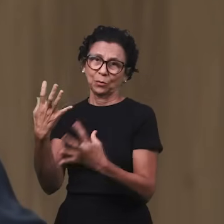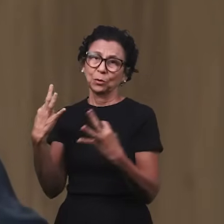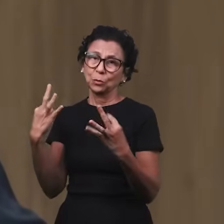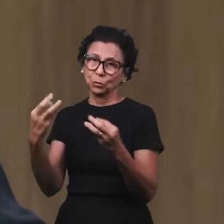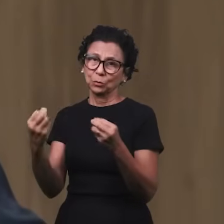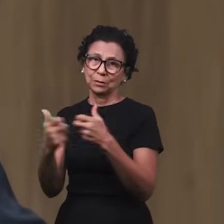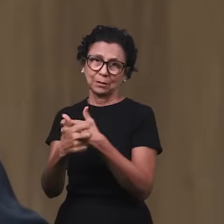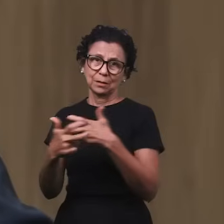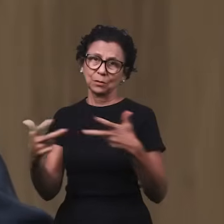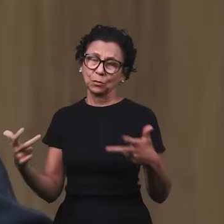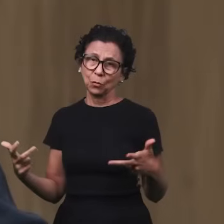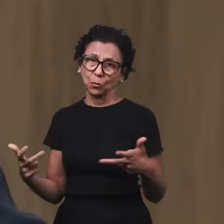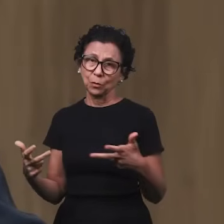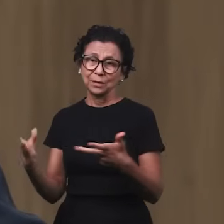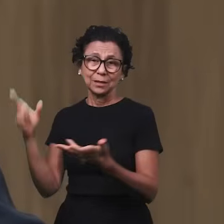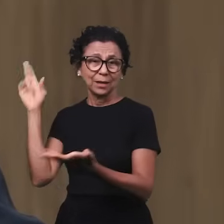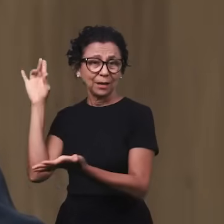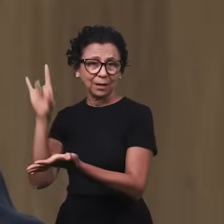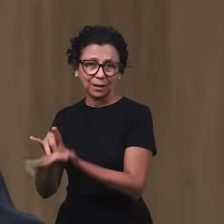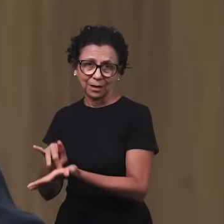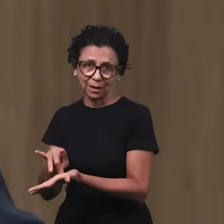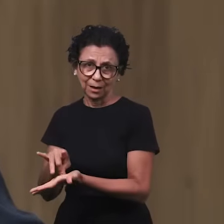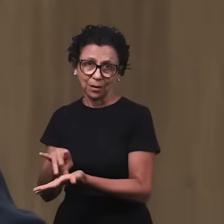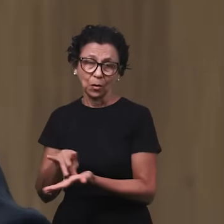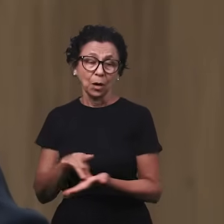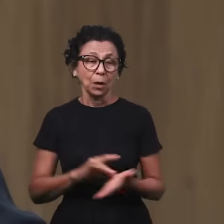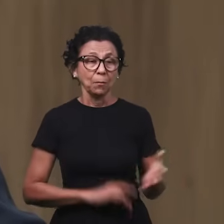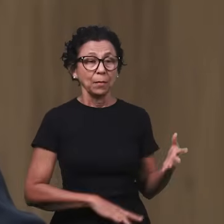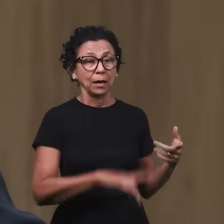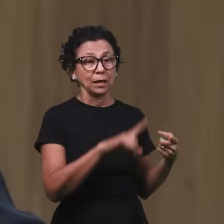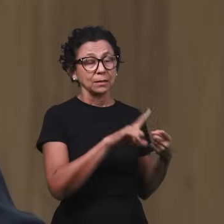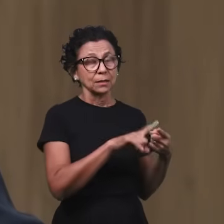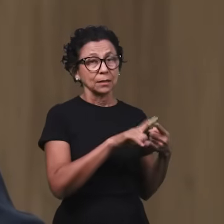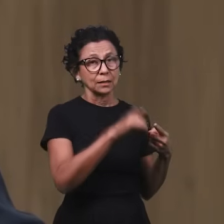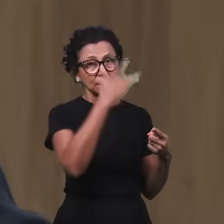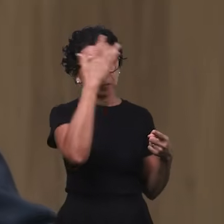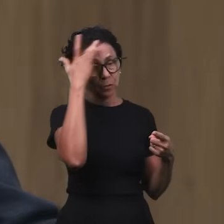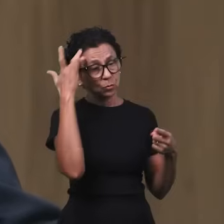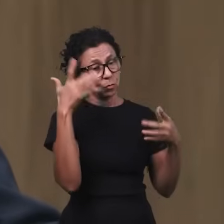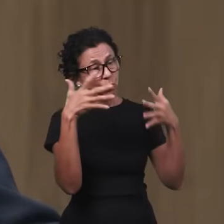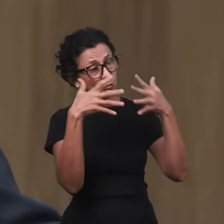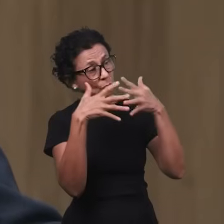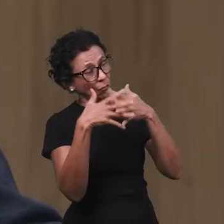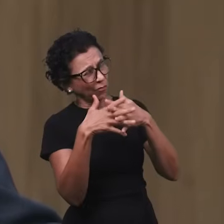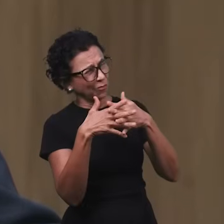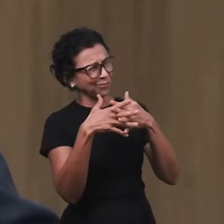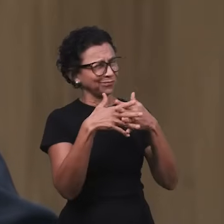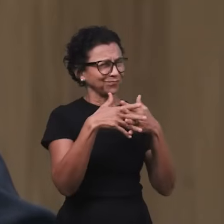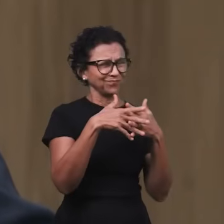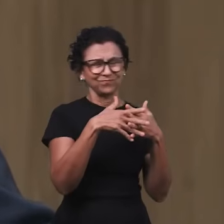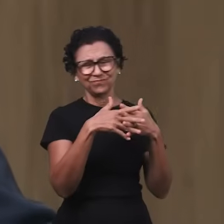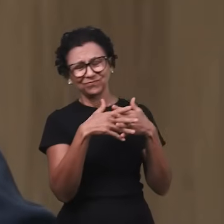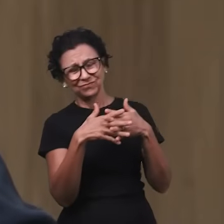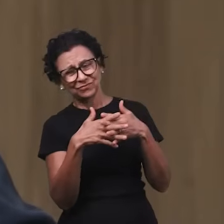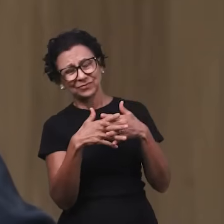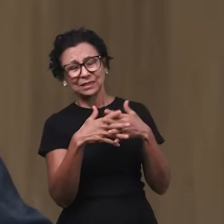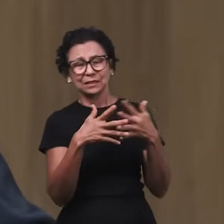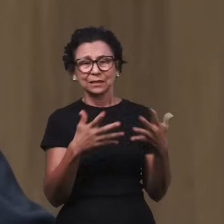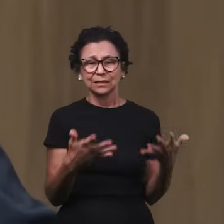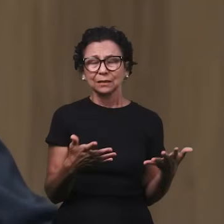absoluta. E o relativismo ele começa a trazer confusão, as pessoas começam a se confundir, né?